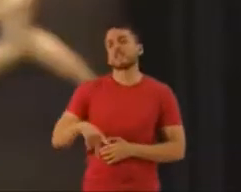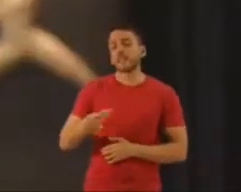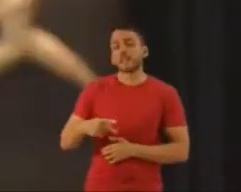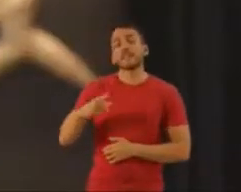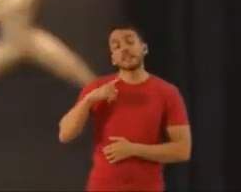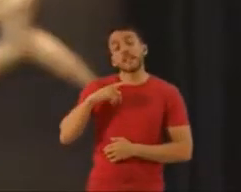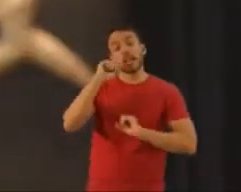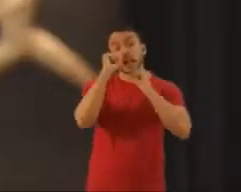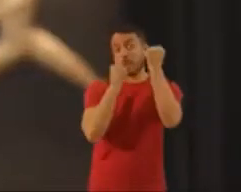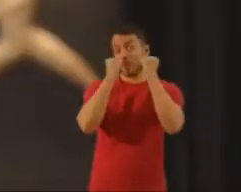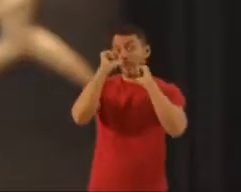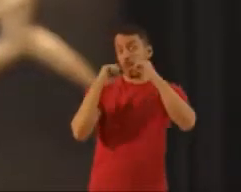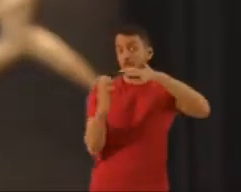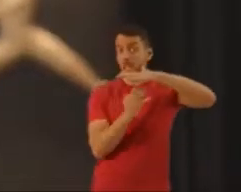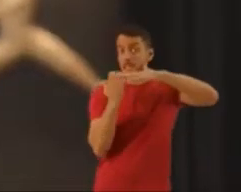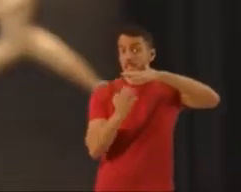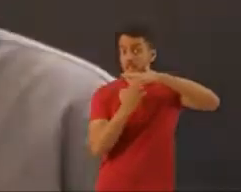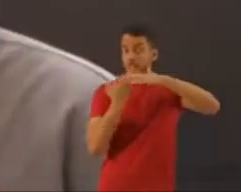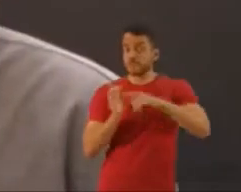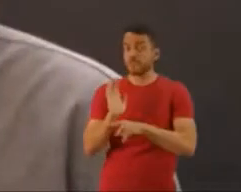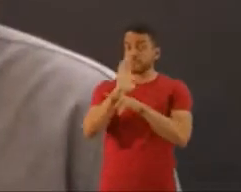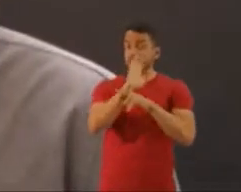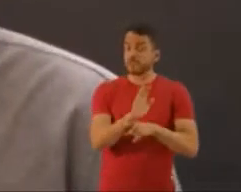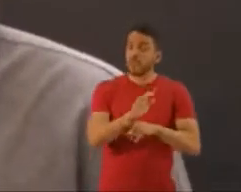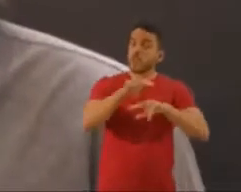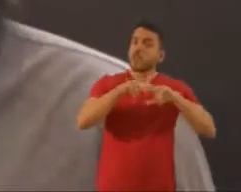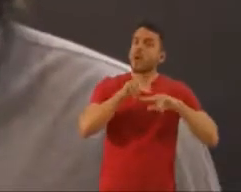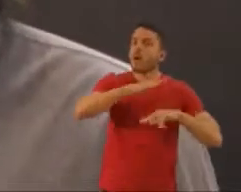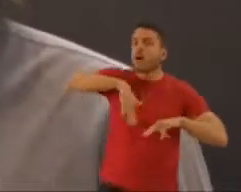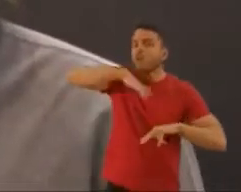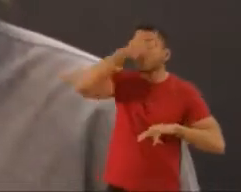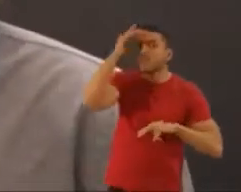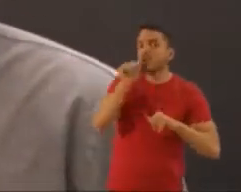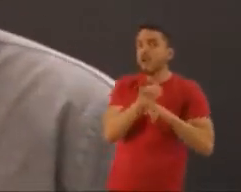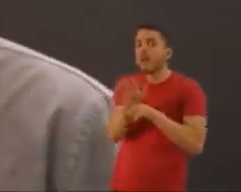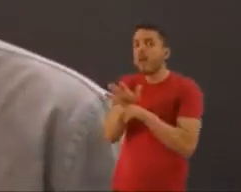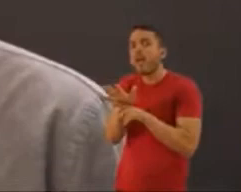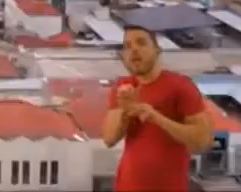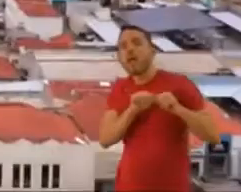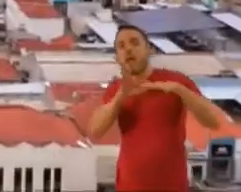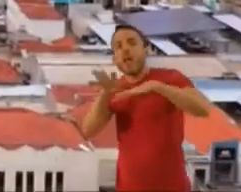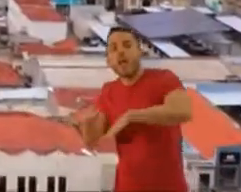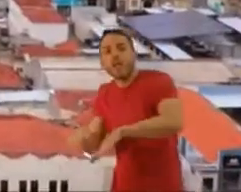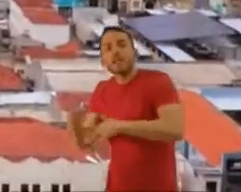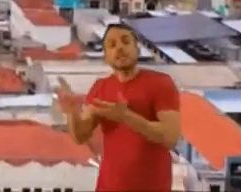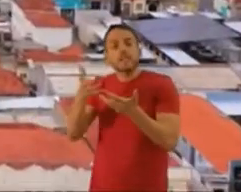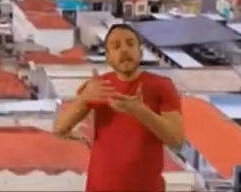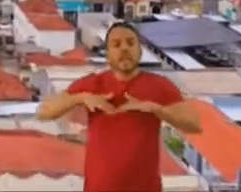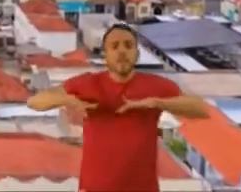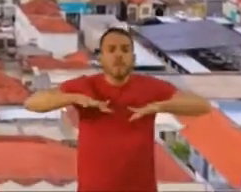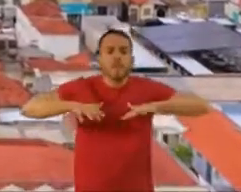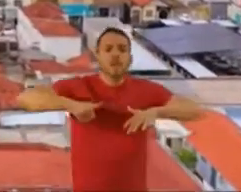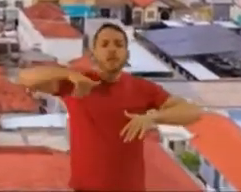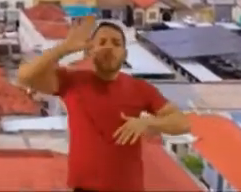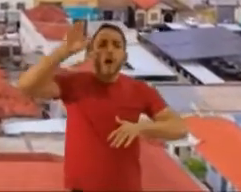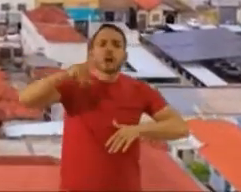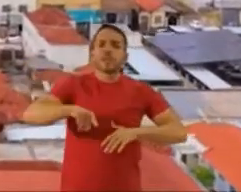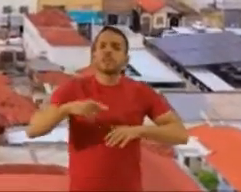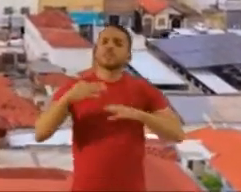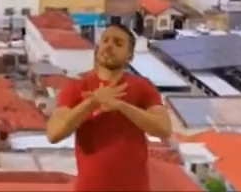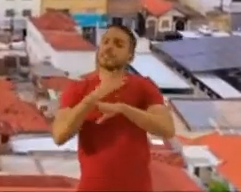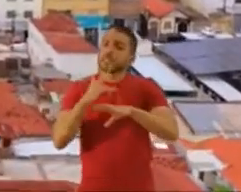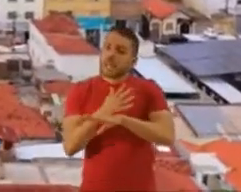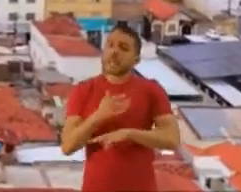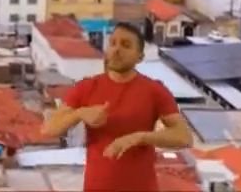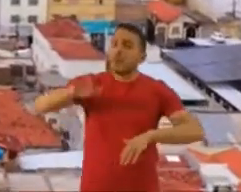pelo fluxo de visitantes aqui em Marília. O principal objetivo é movimentar a cidade cada vez mais, trazer mais gente para a cidade. Quanto mais